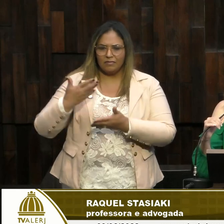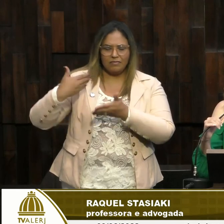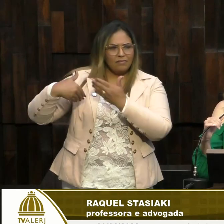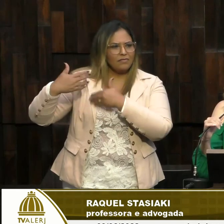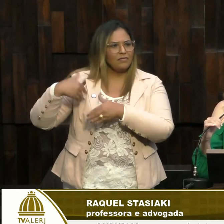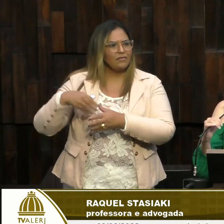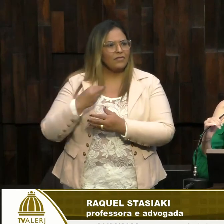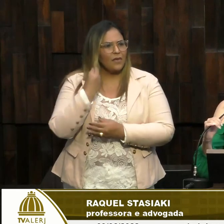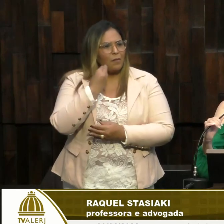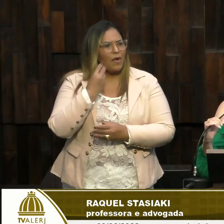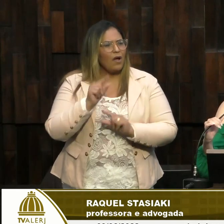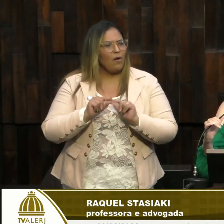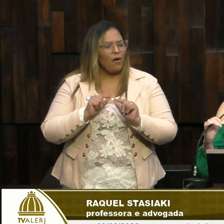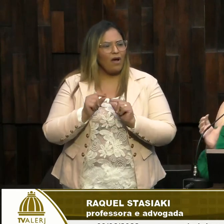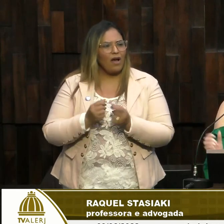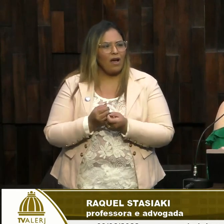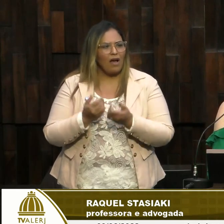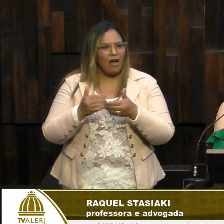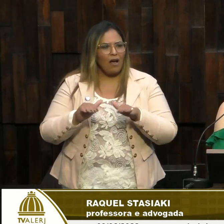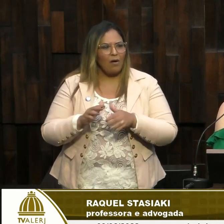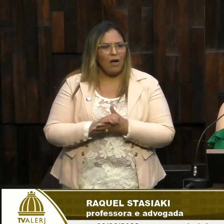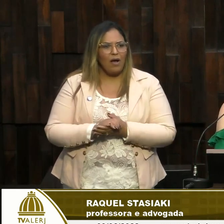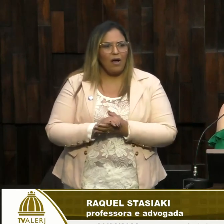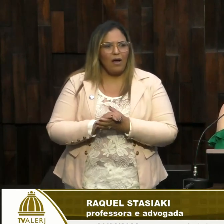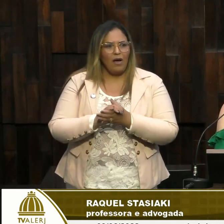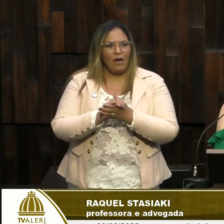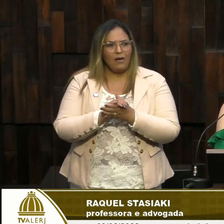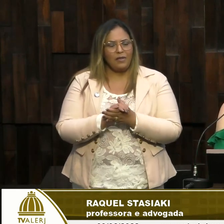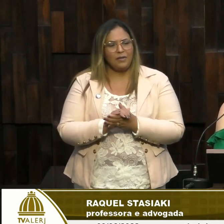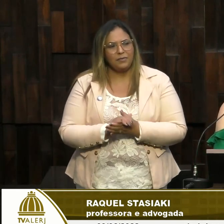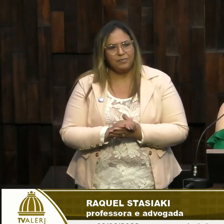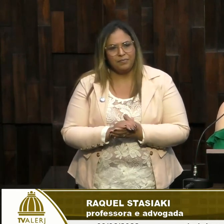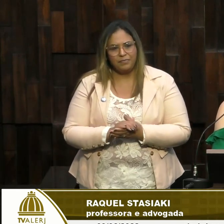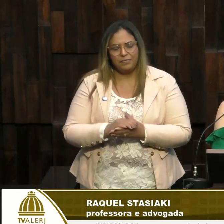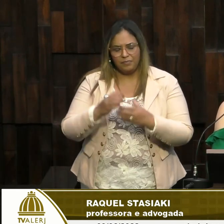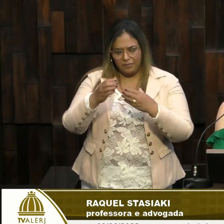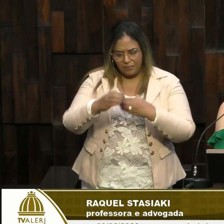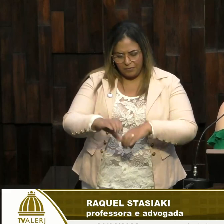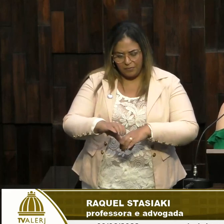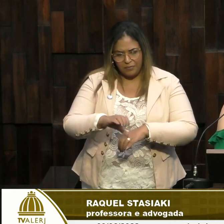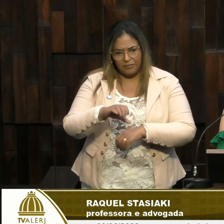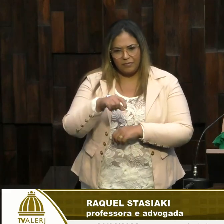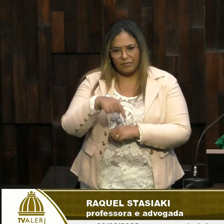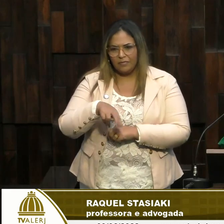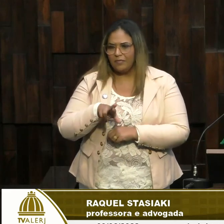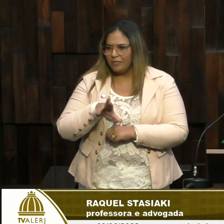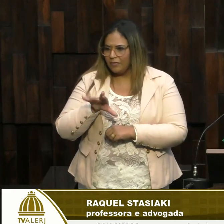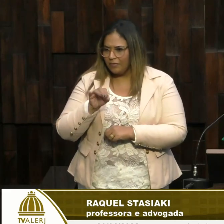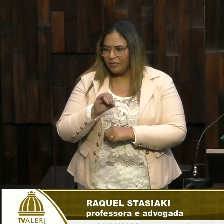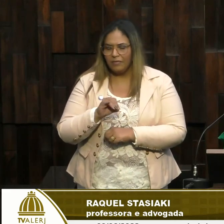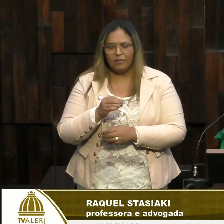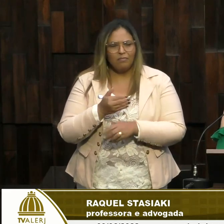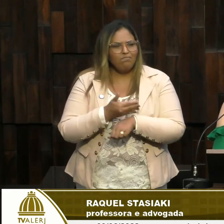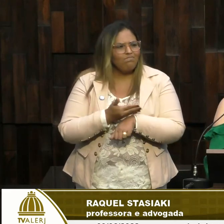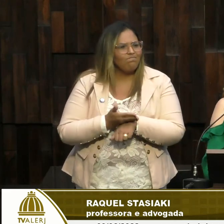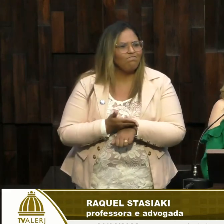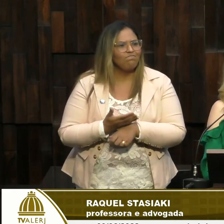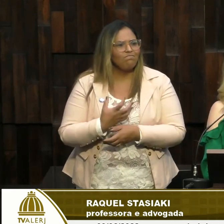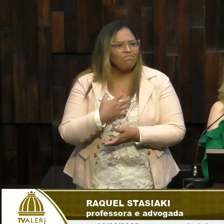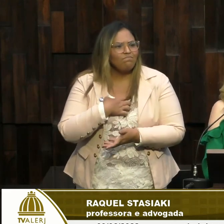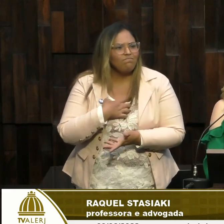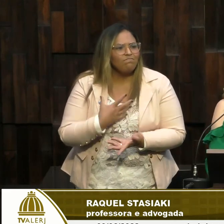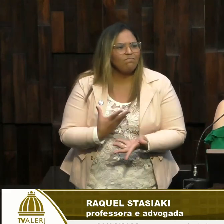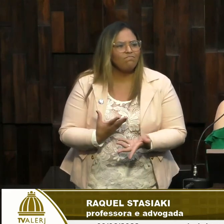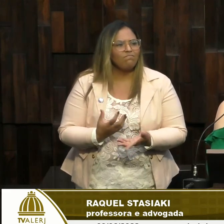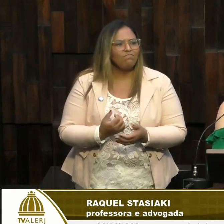da quebra da cláusula de barreira do concurso público aqui do Estado. Foi um momento assim que um